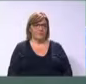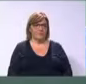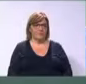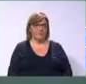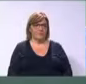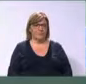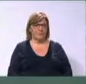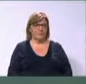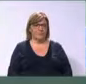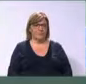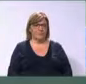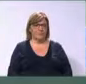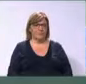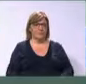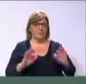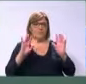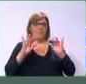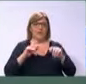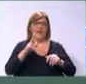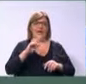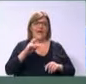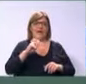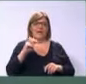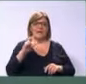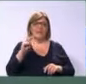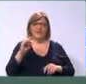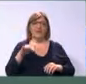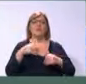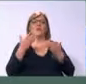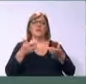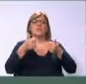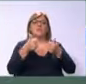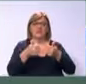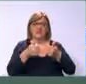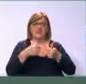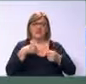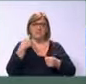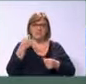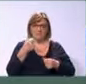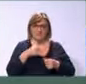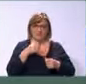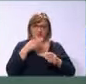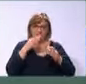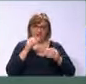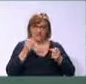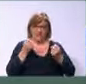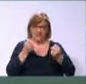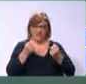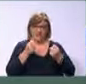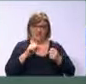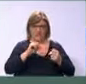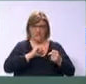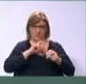está se preparando melhor haver água com a presidenta para que testei o seguro nesta